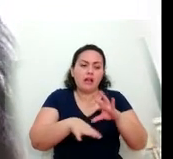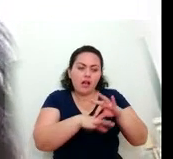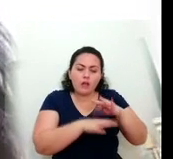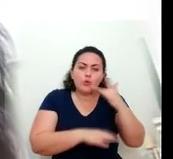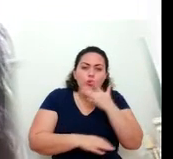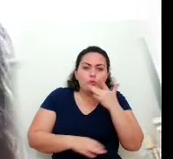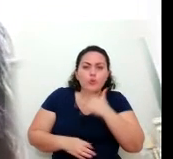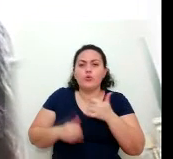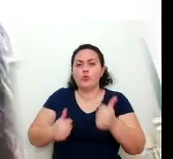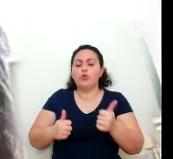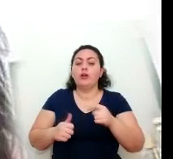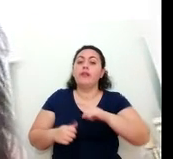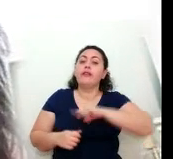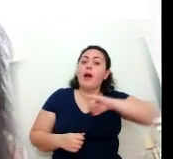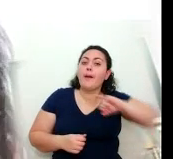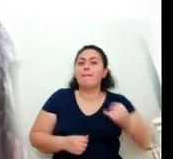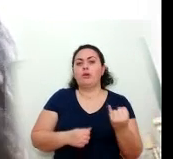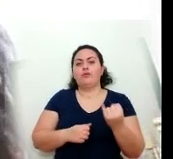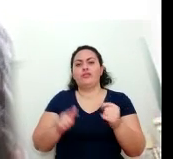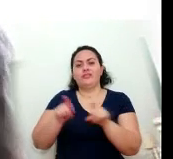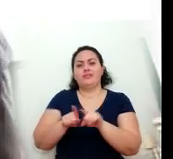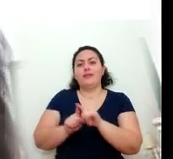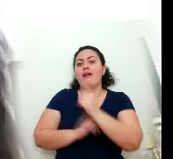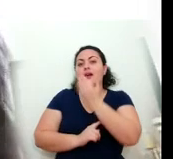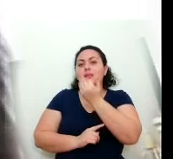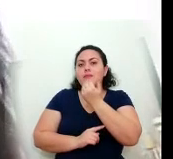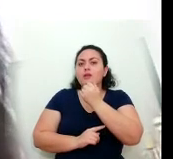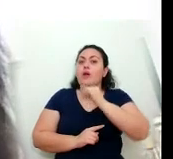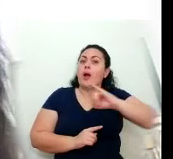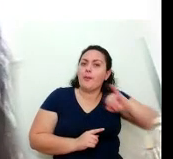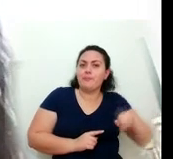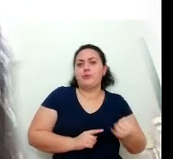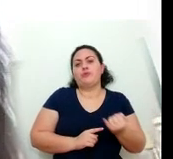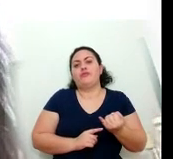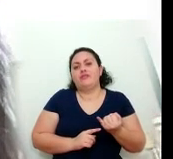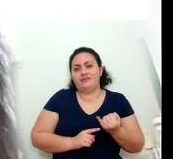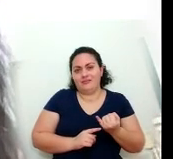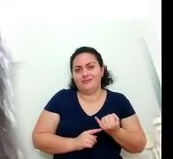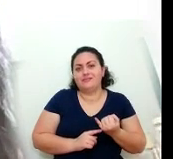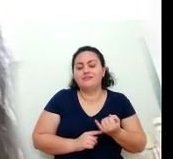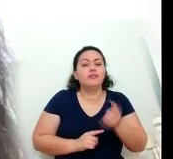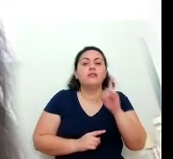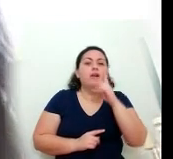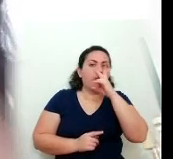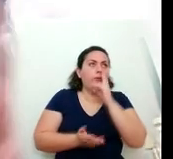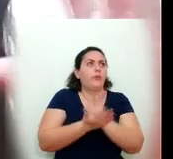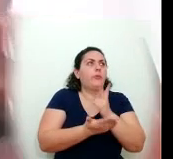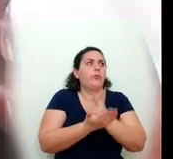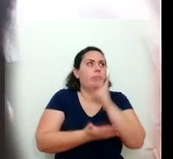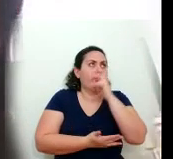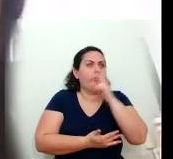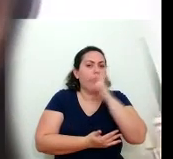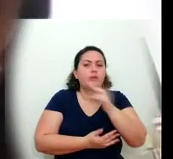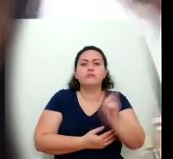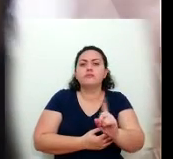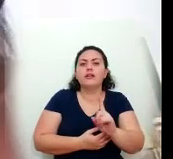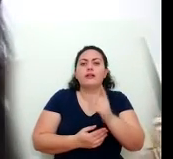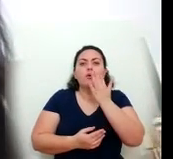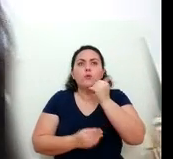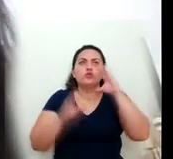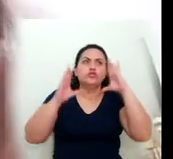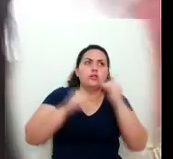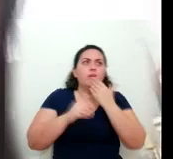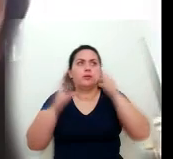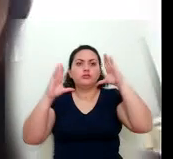para ficarem mais interessantes. Esse reaproveitamento dos alimentos, né? Pra gente não comer sempre a mesma coisa,